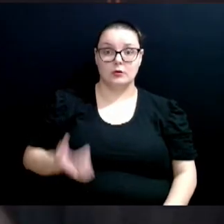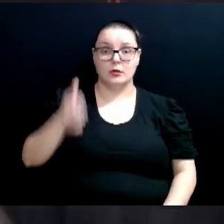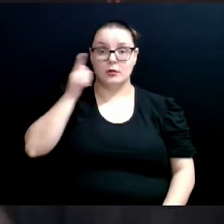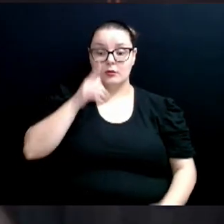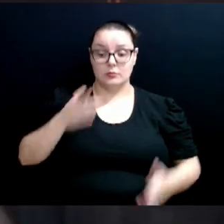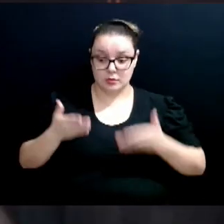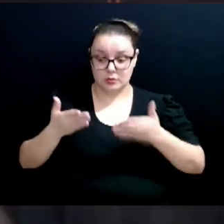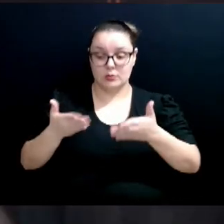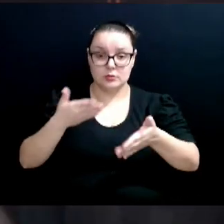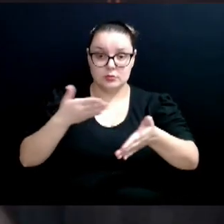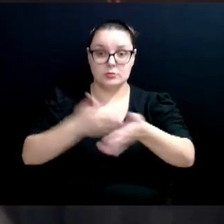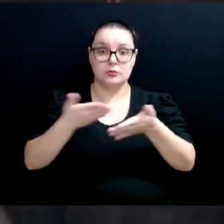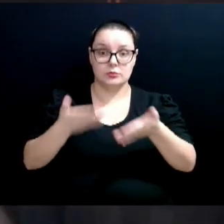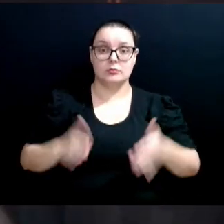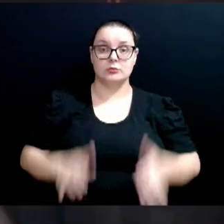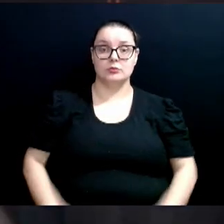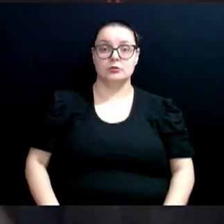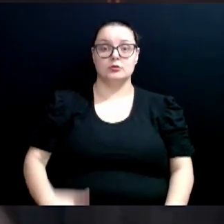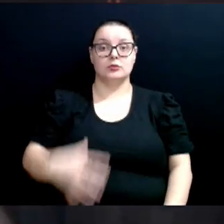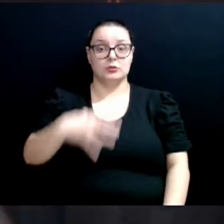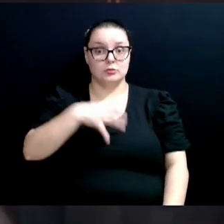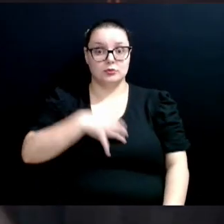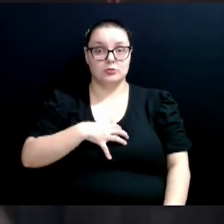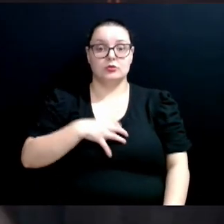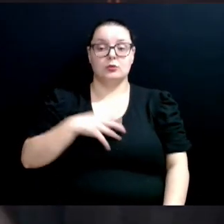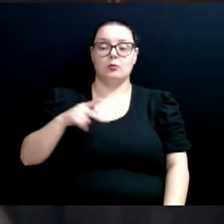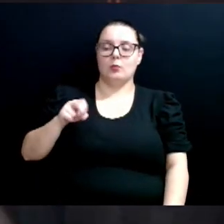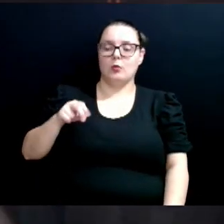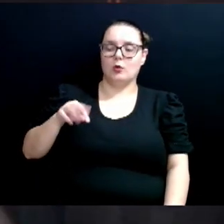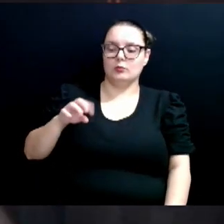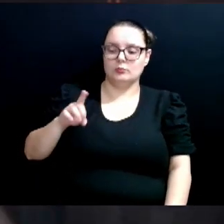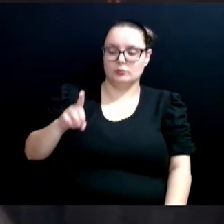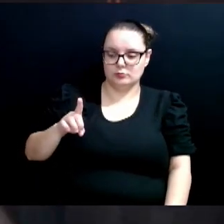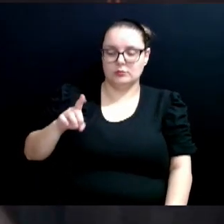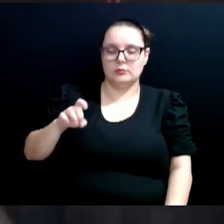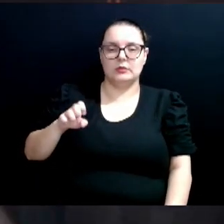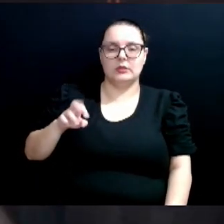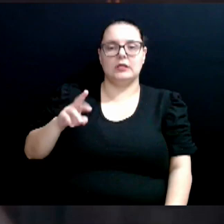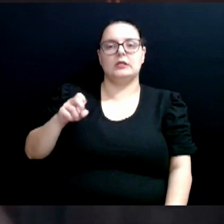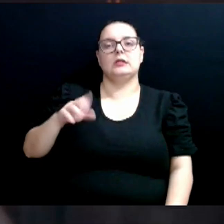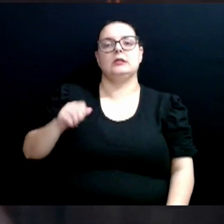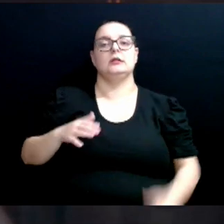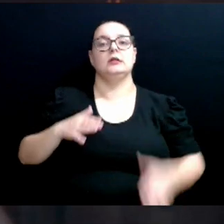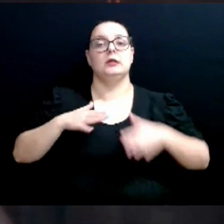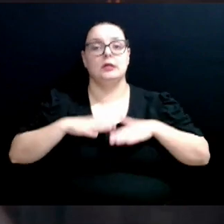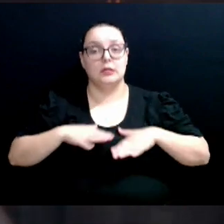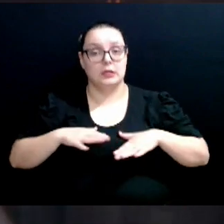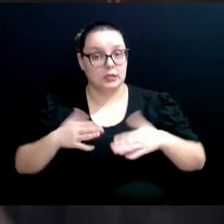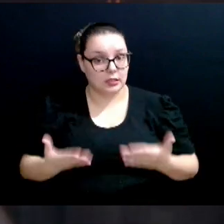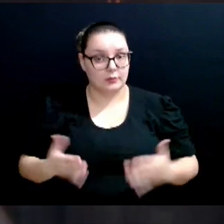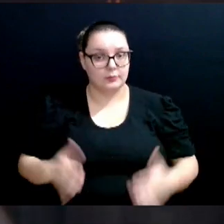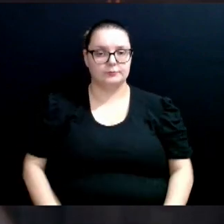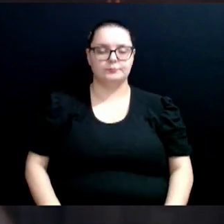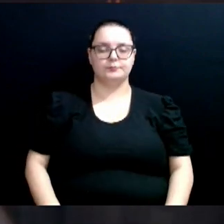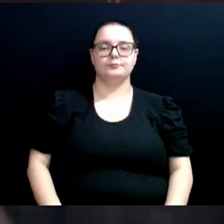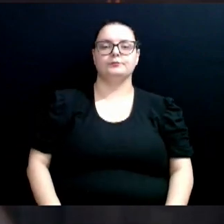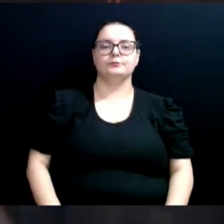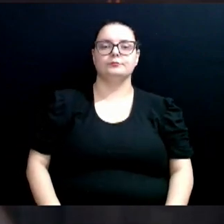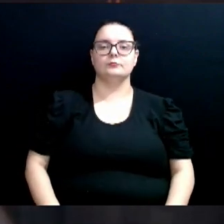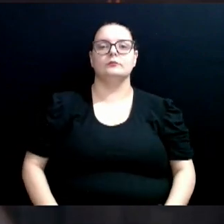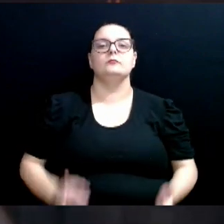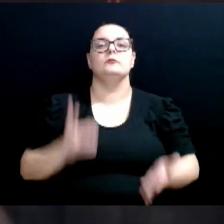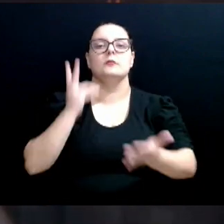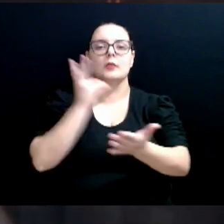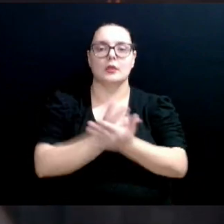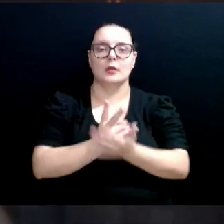limites de uma forma ponderada, de uma forma calma. Então, sempre, eu acho que quando a gente consegue, dentro